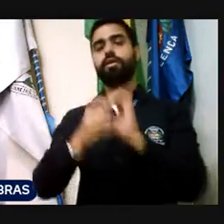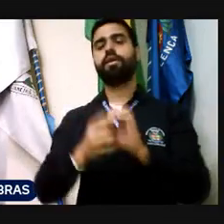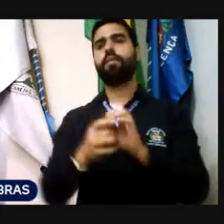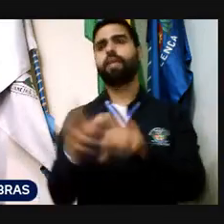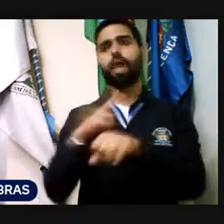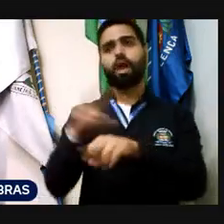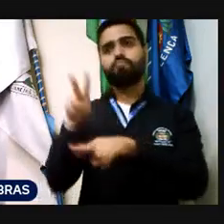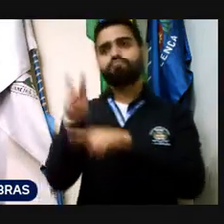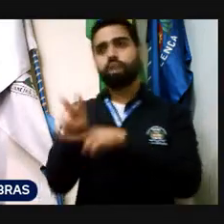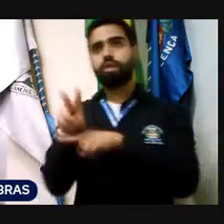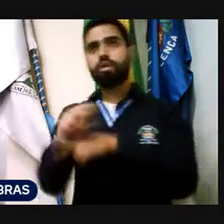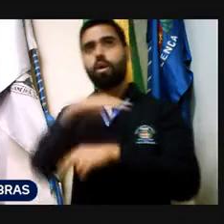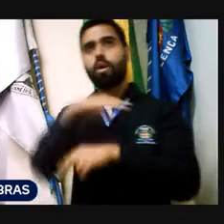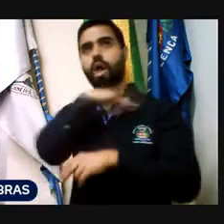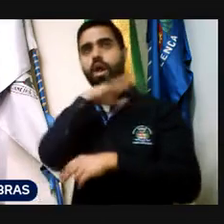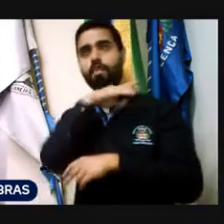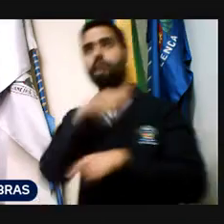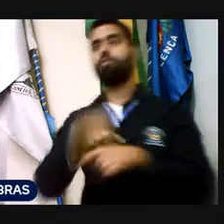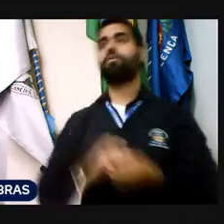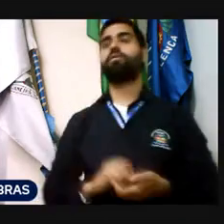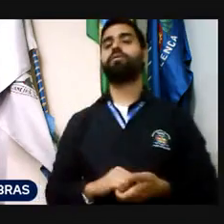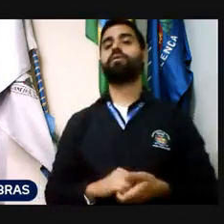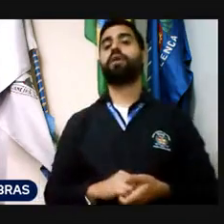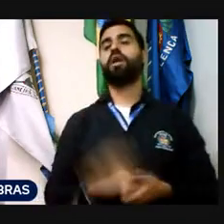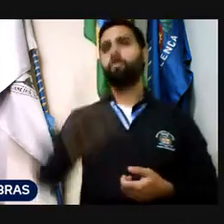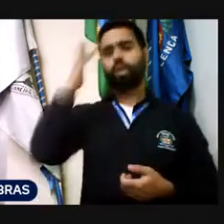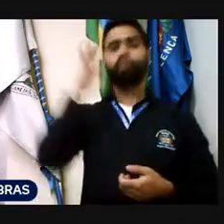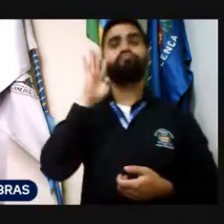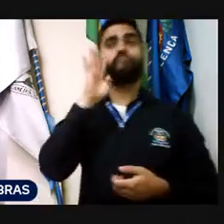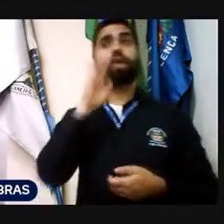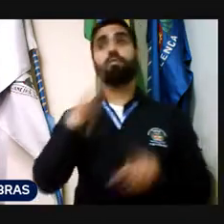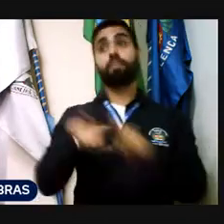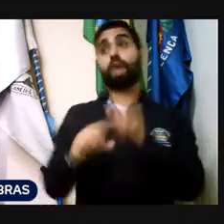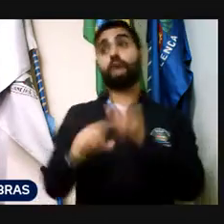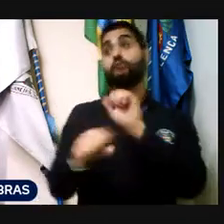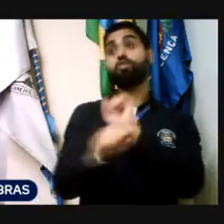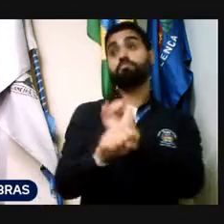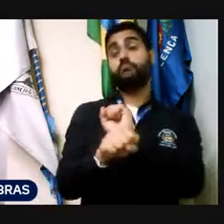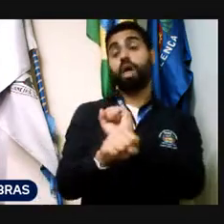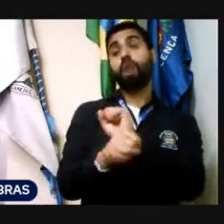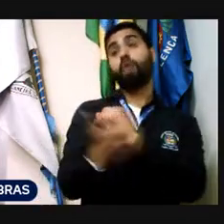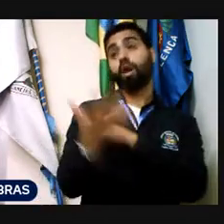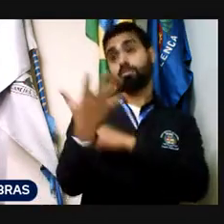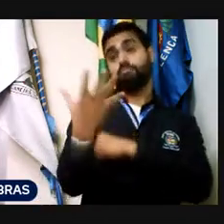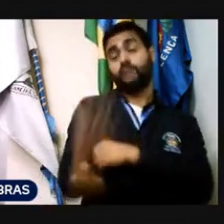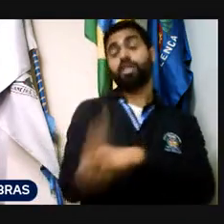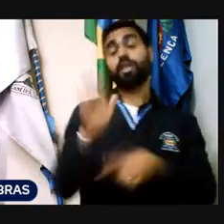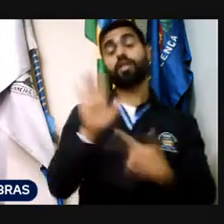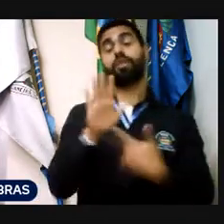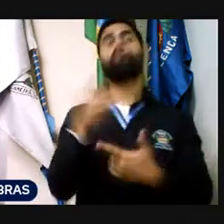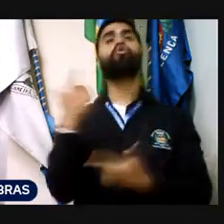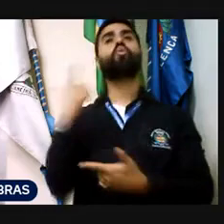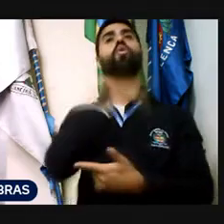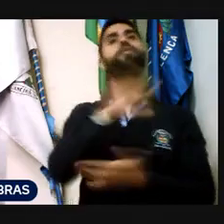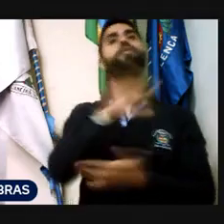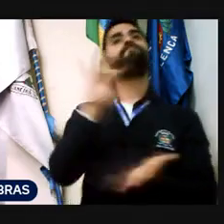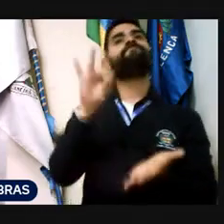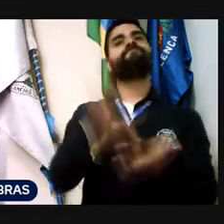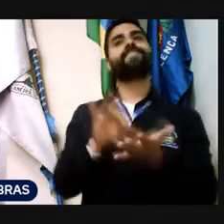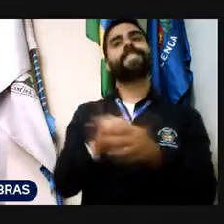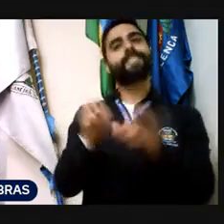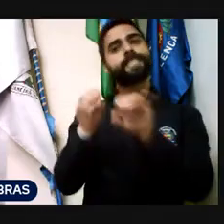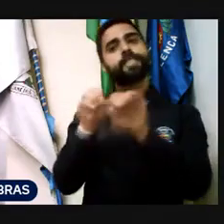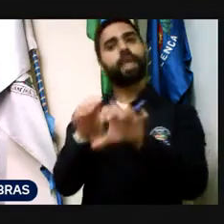proteção animal e bem-estar. Né, e eu acho muito bacana, espero que a prefeitura acate nossa indicação e a gente consiga realmente